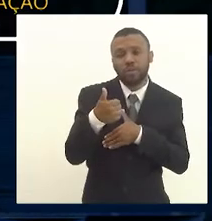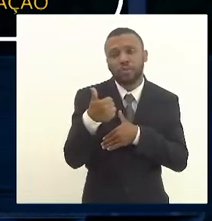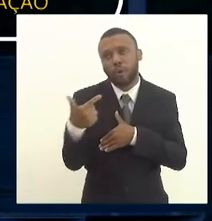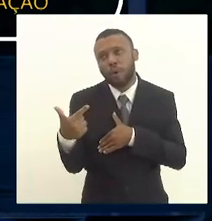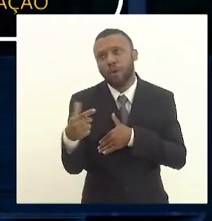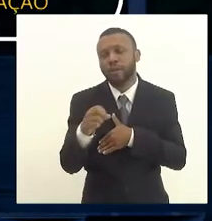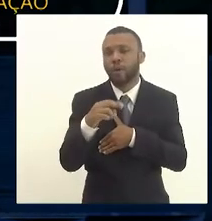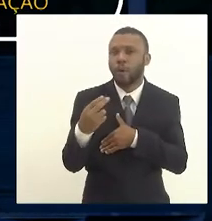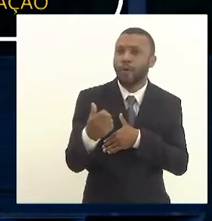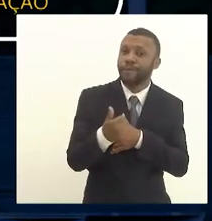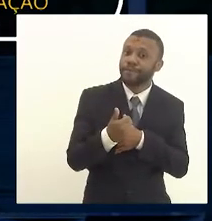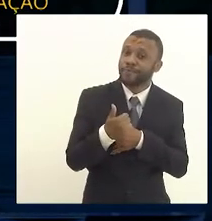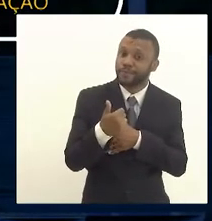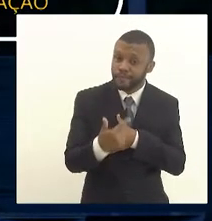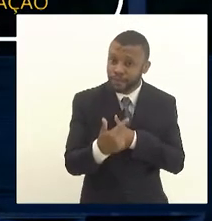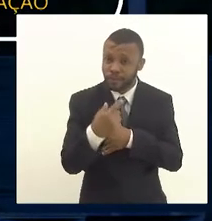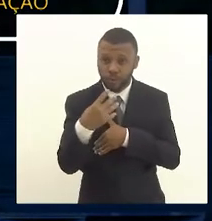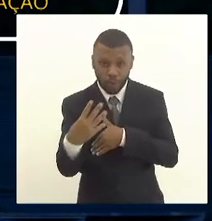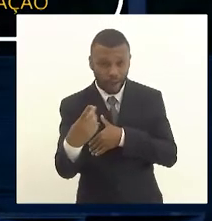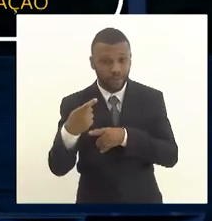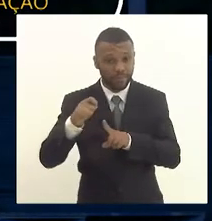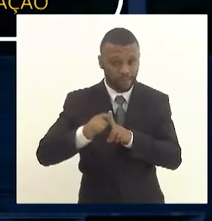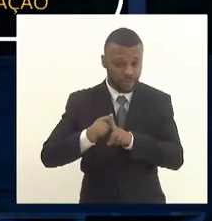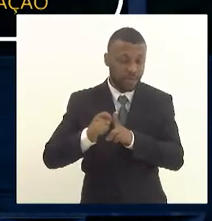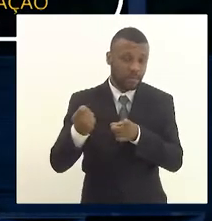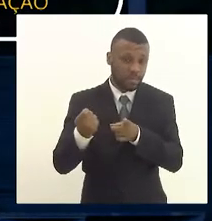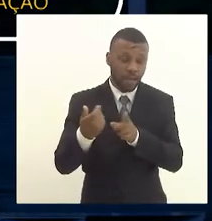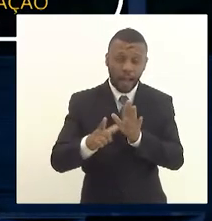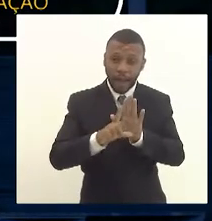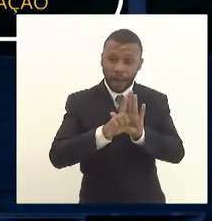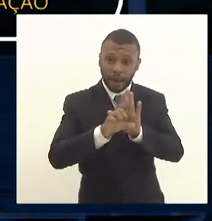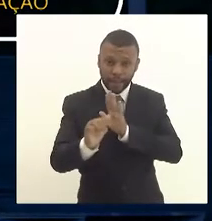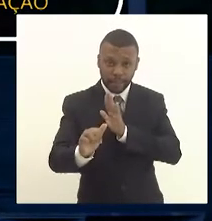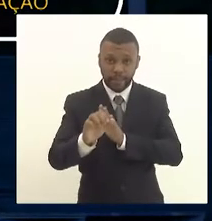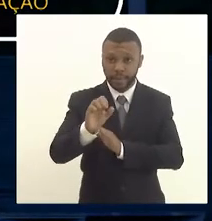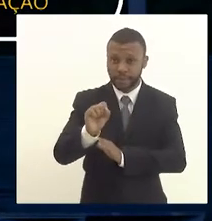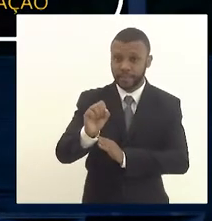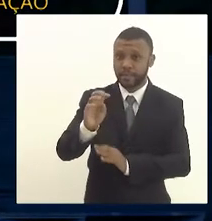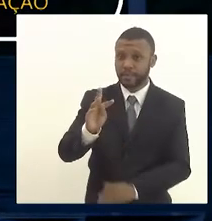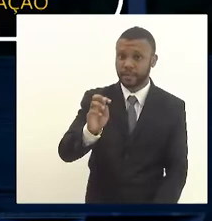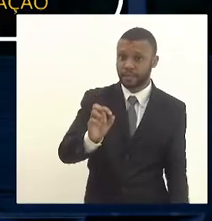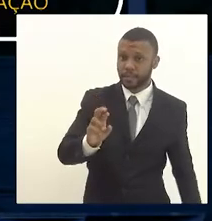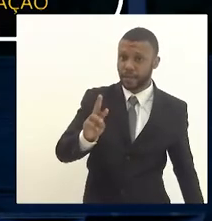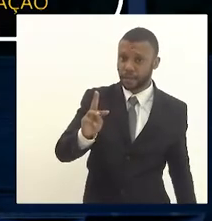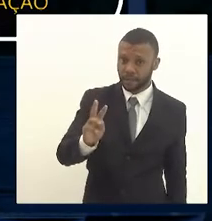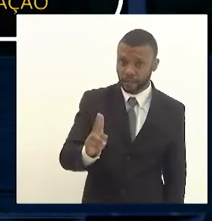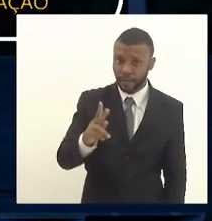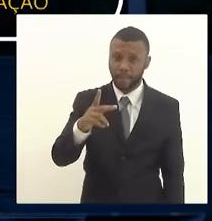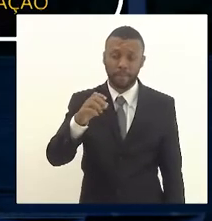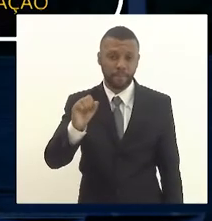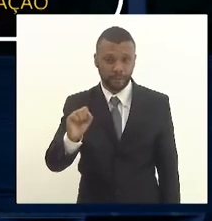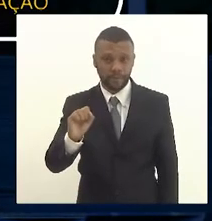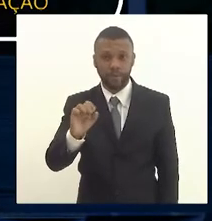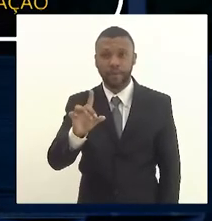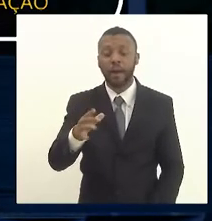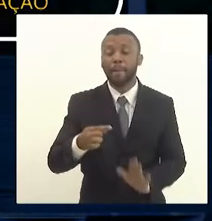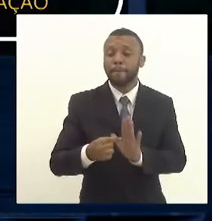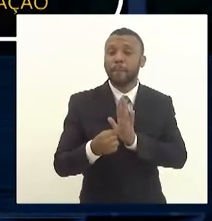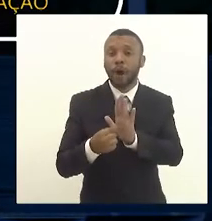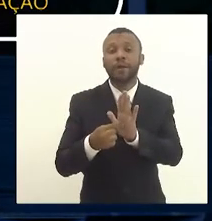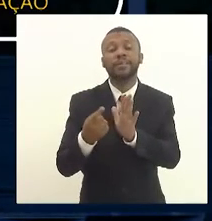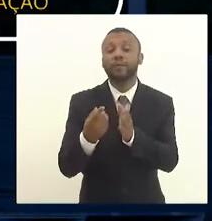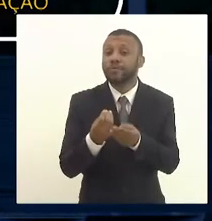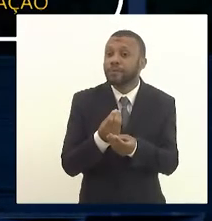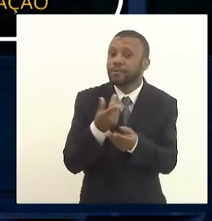meses, a própria lei das startups já traz um novo instrumento, que é o contrato de fornecimento de solução inovadora. E